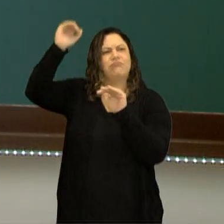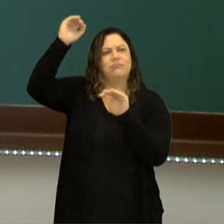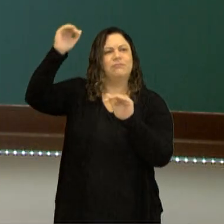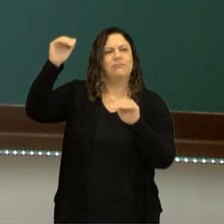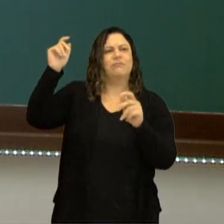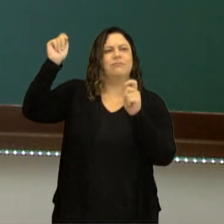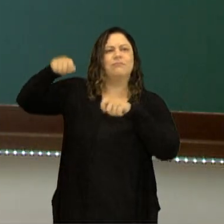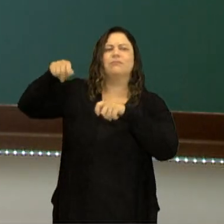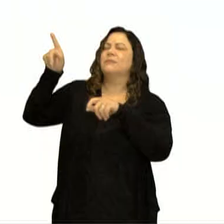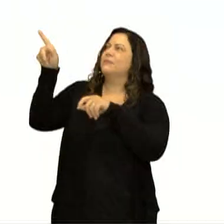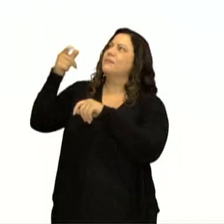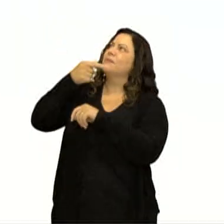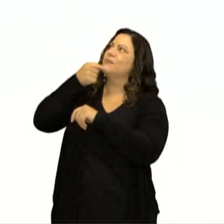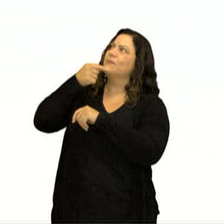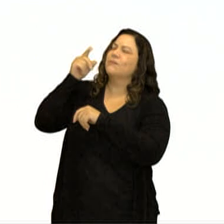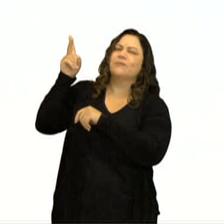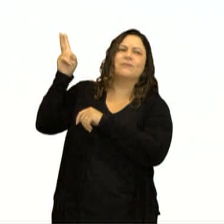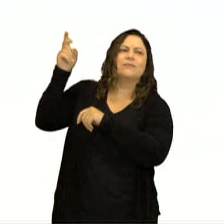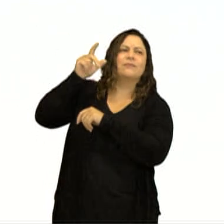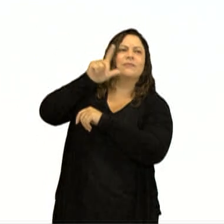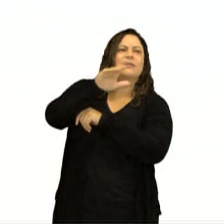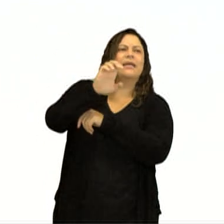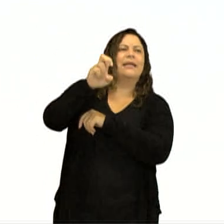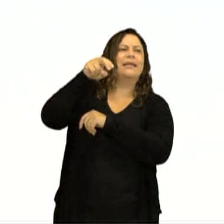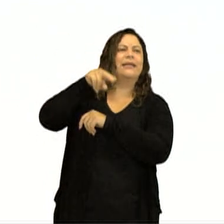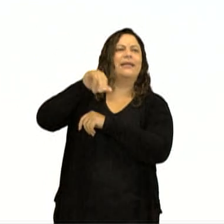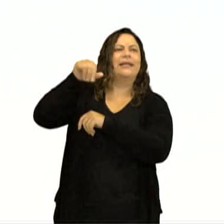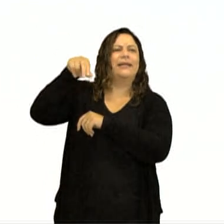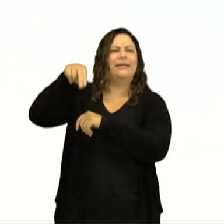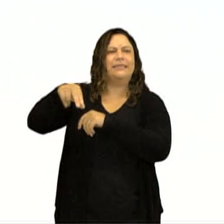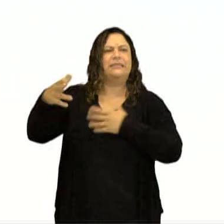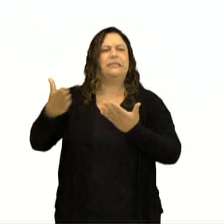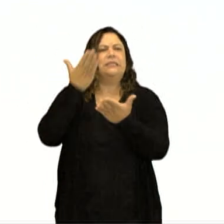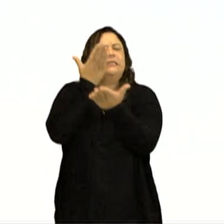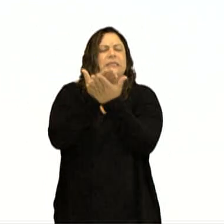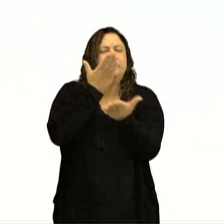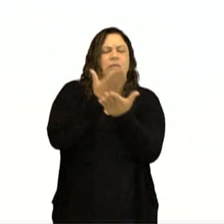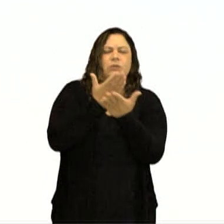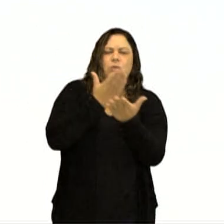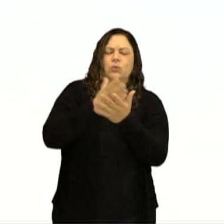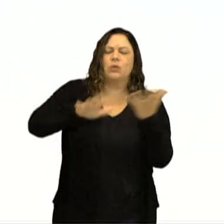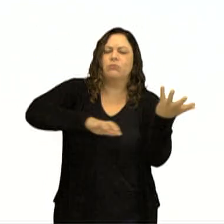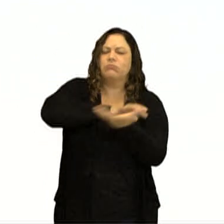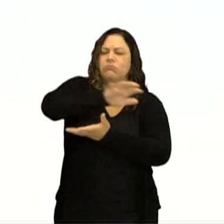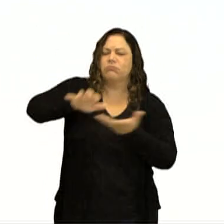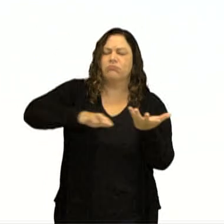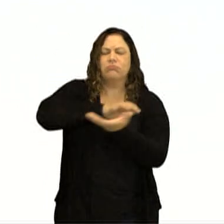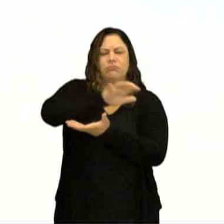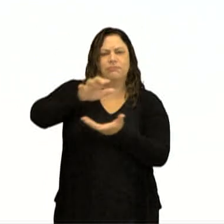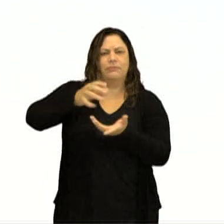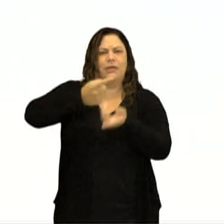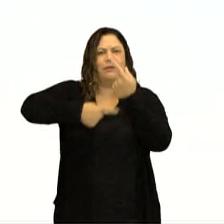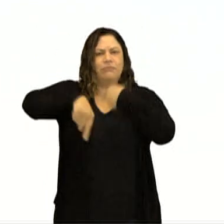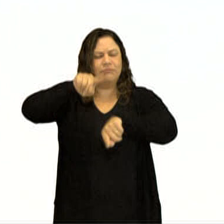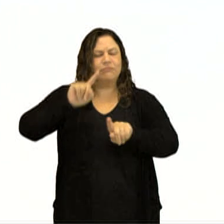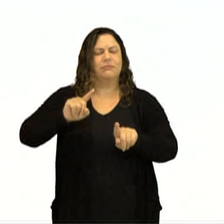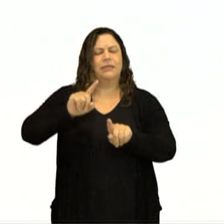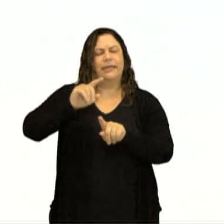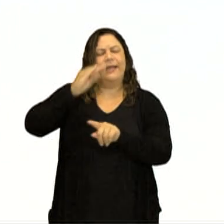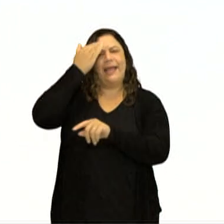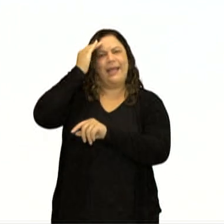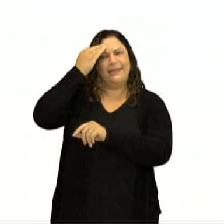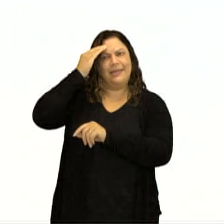dessa revolução. Mas olha só, estudar a Revolução Russa é compreender como a